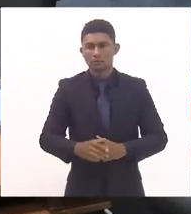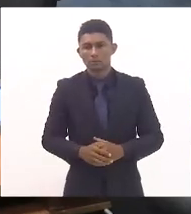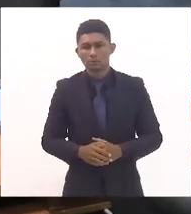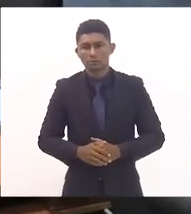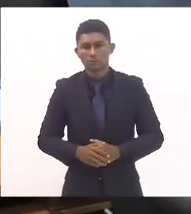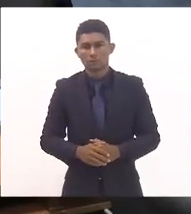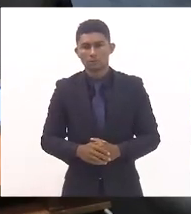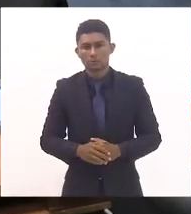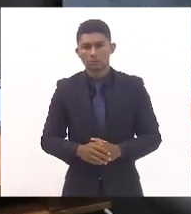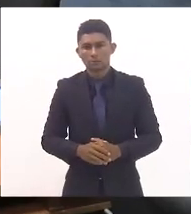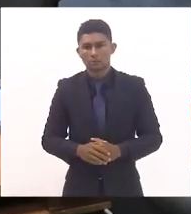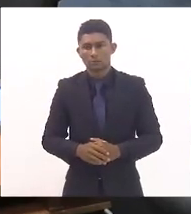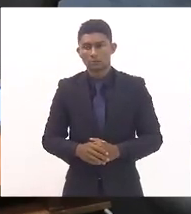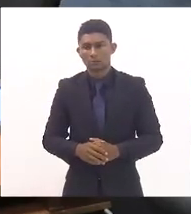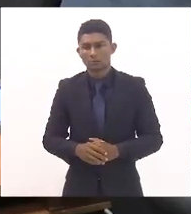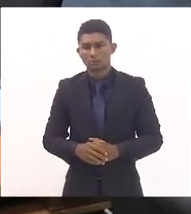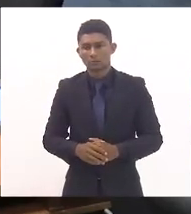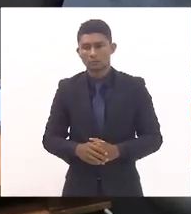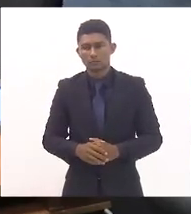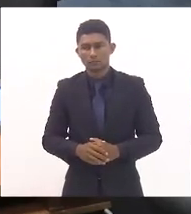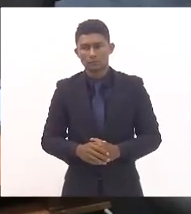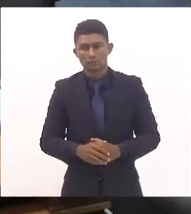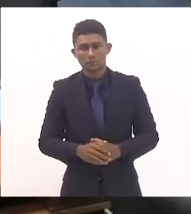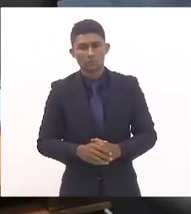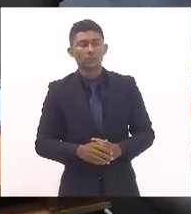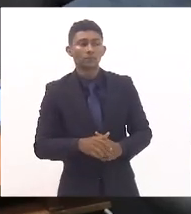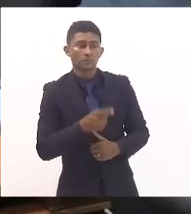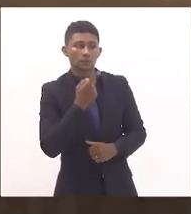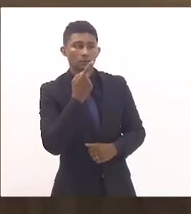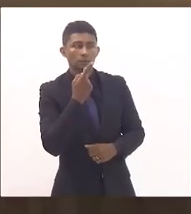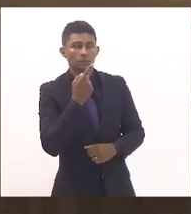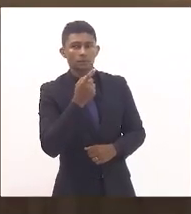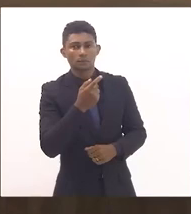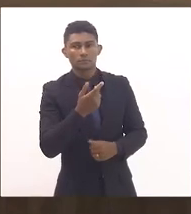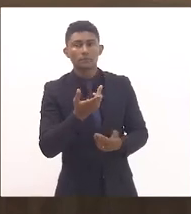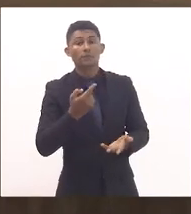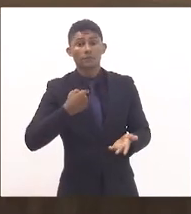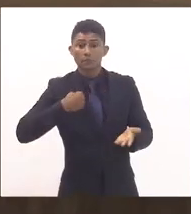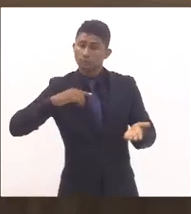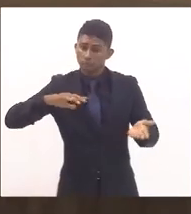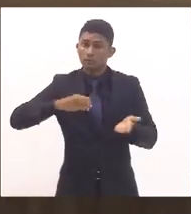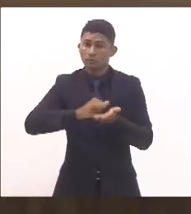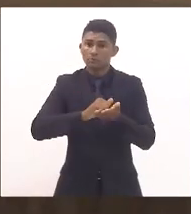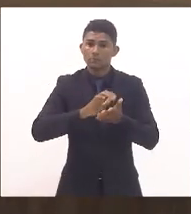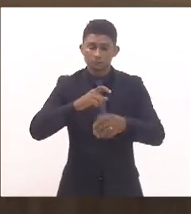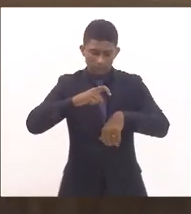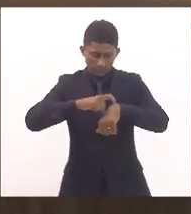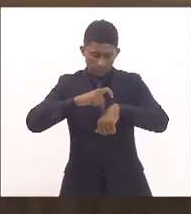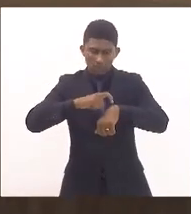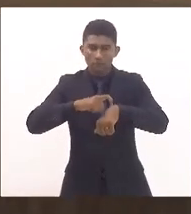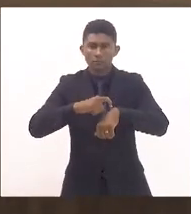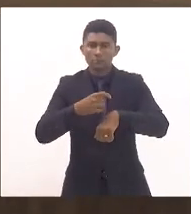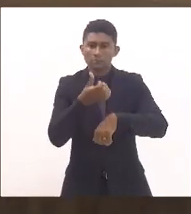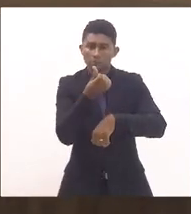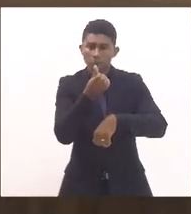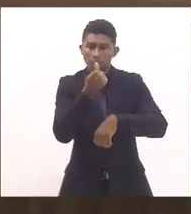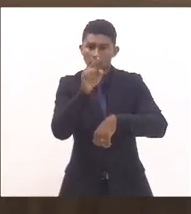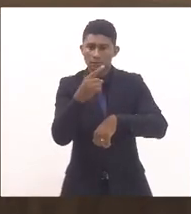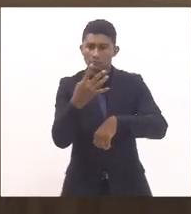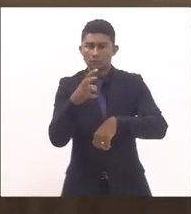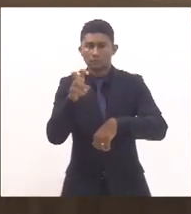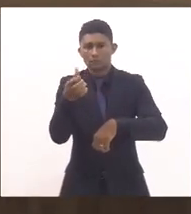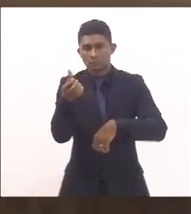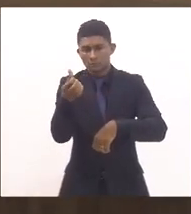Presidente, só foi citado, tem só, direito. Só corrigir, Vossa Excelência, eu me inscrevi, mas como são 18 horas e